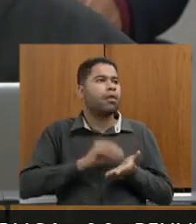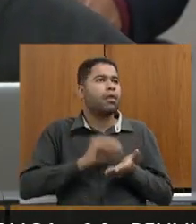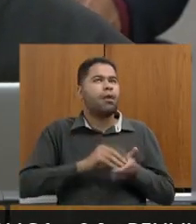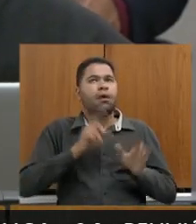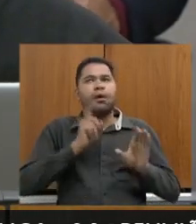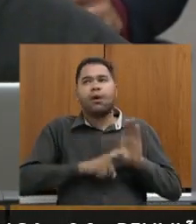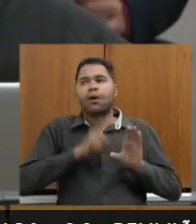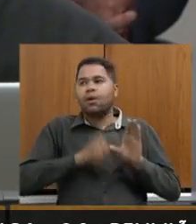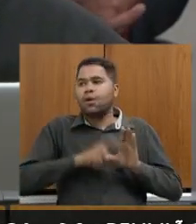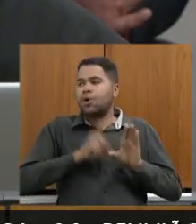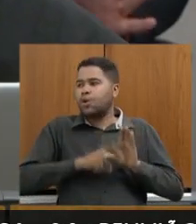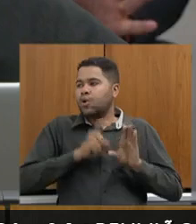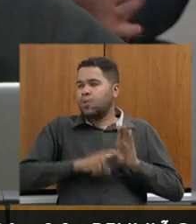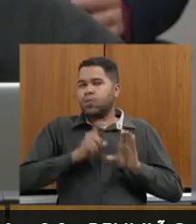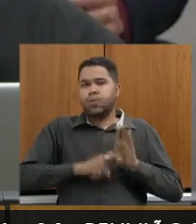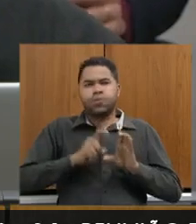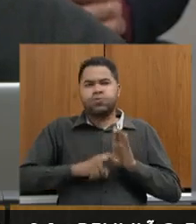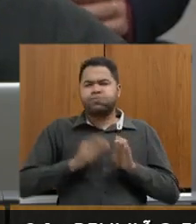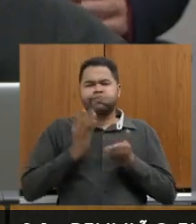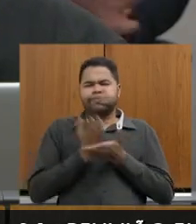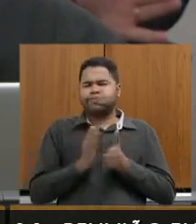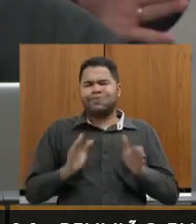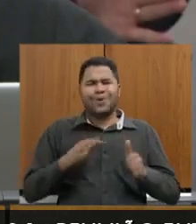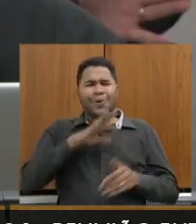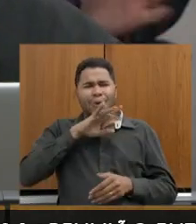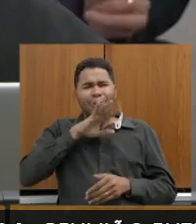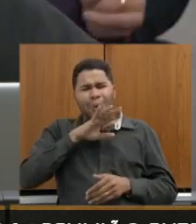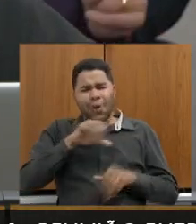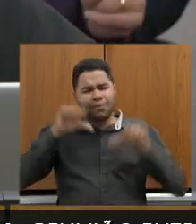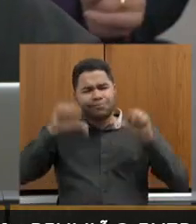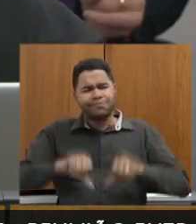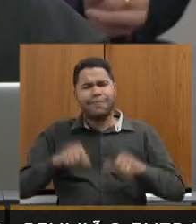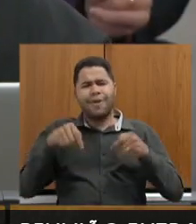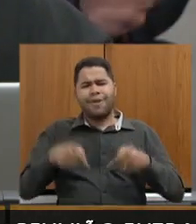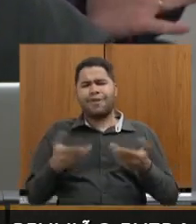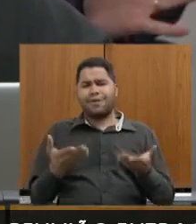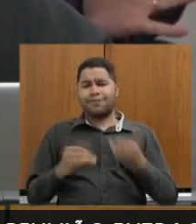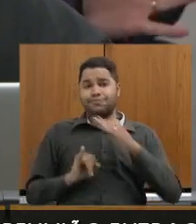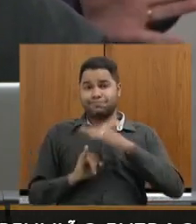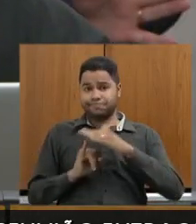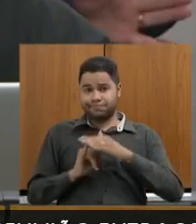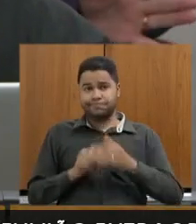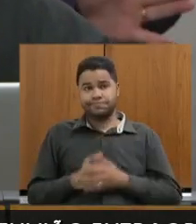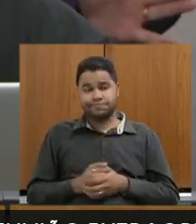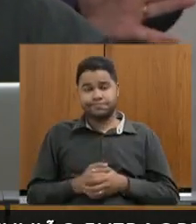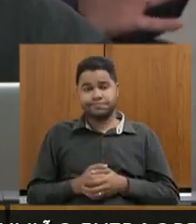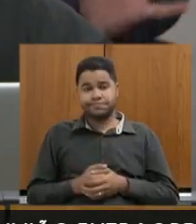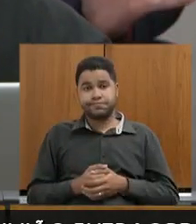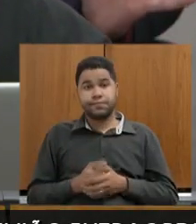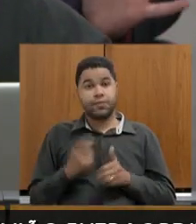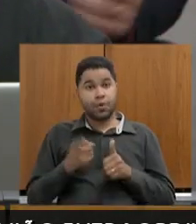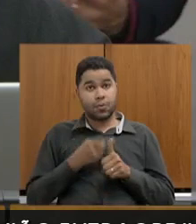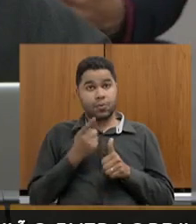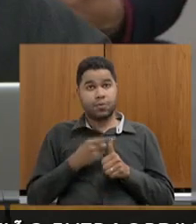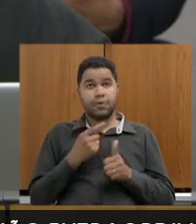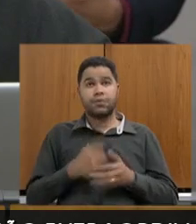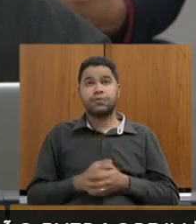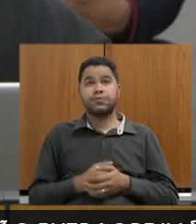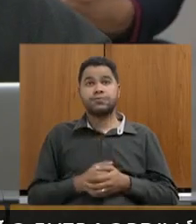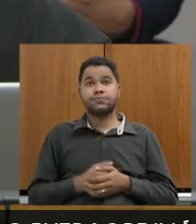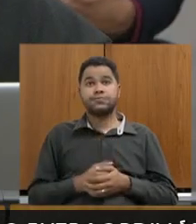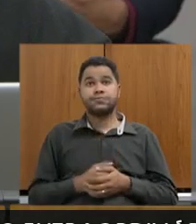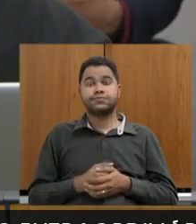dependência que é uma dependência péssima ruim para a instituição é esse é o primeiro.